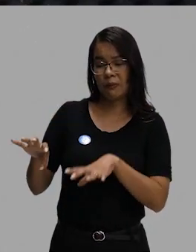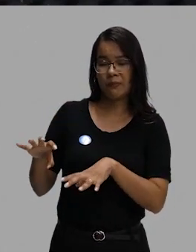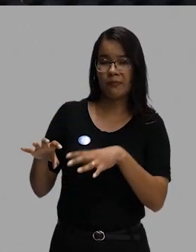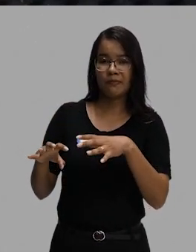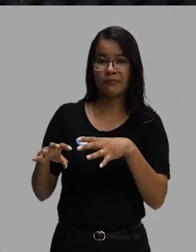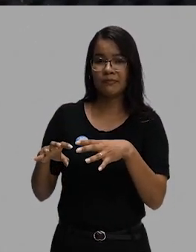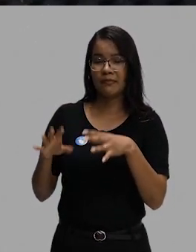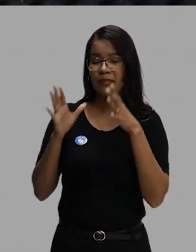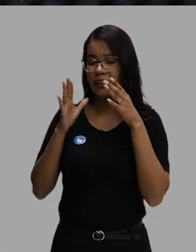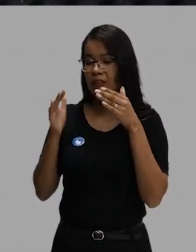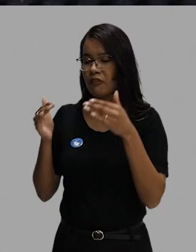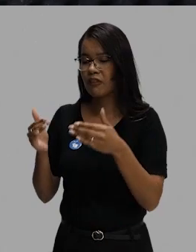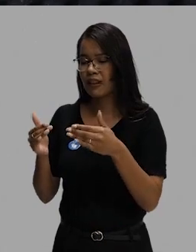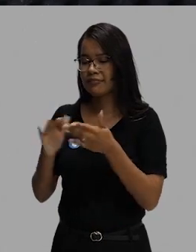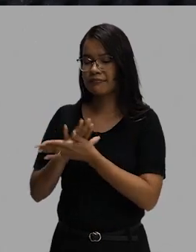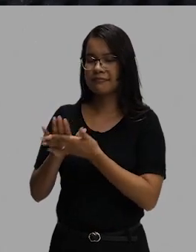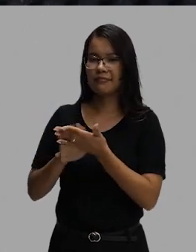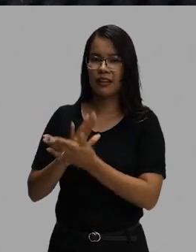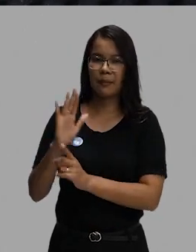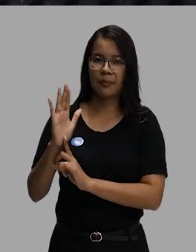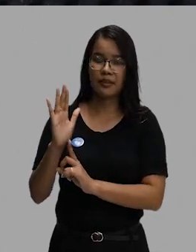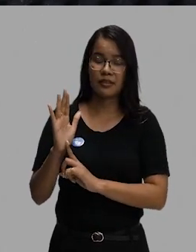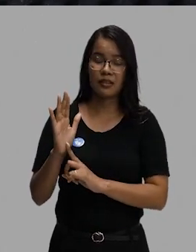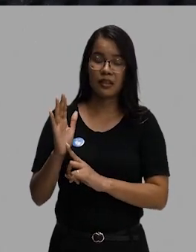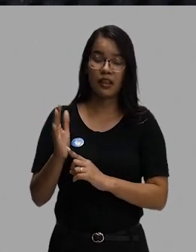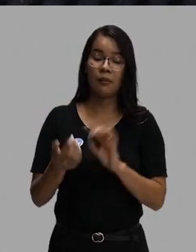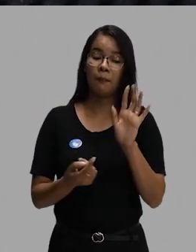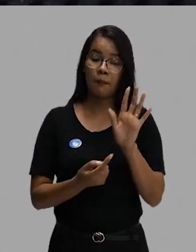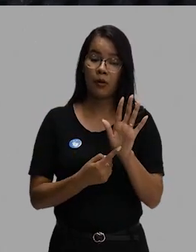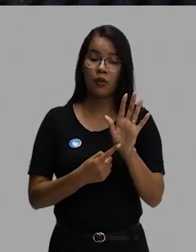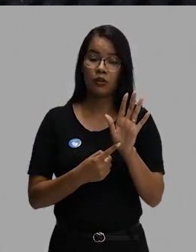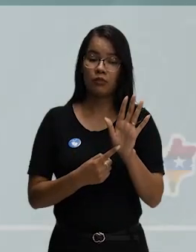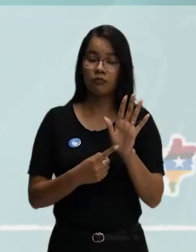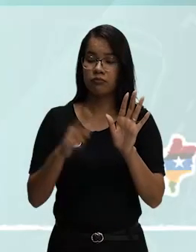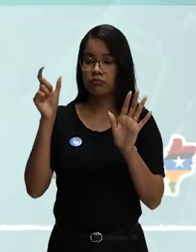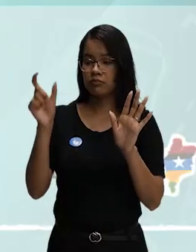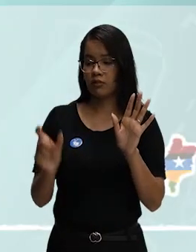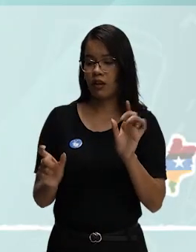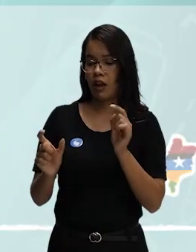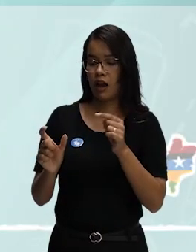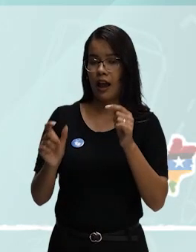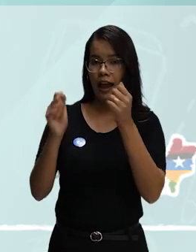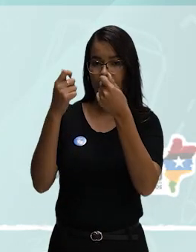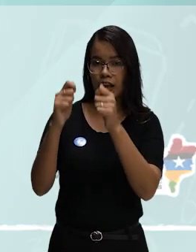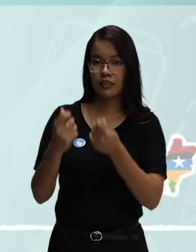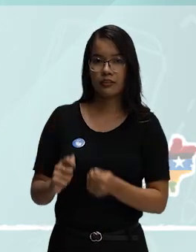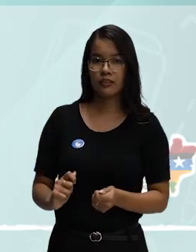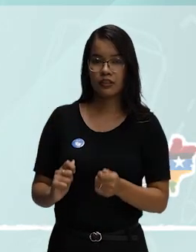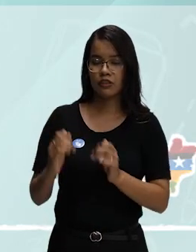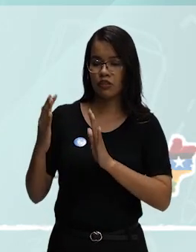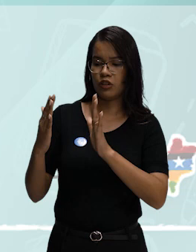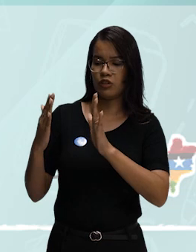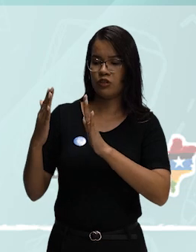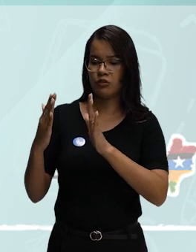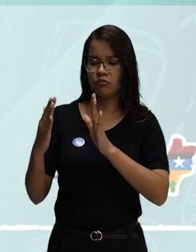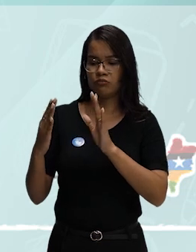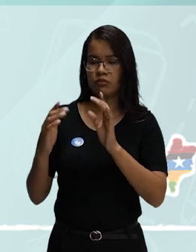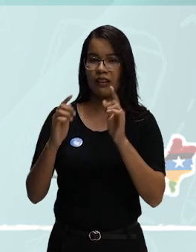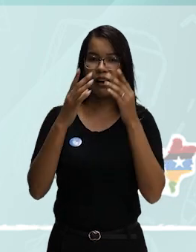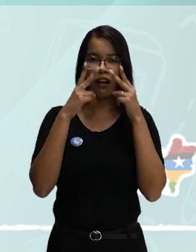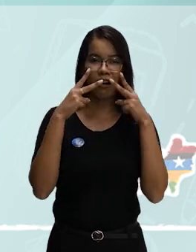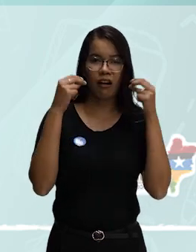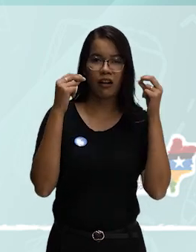Moderna. E aqui ele mostra assim, um artista diante de um gato não poderá sentir senão um gato. E é